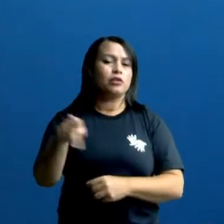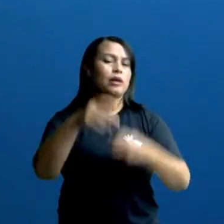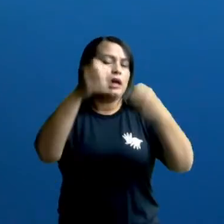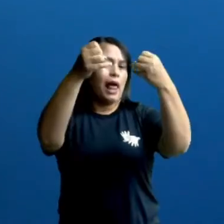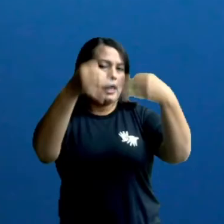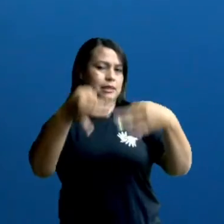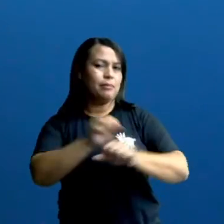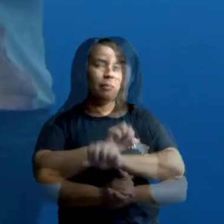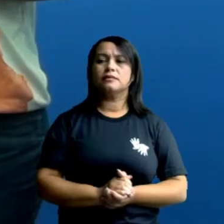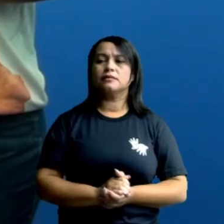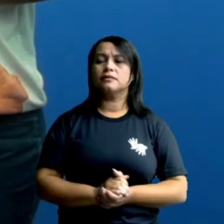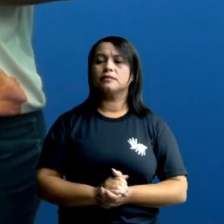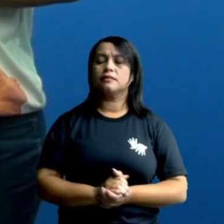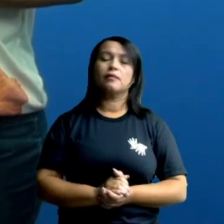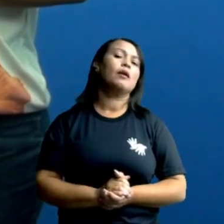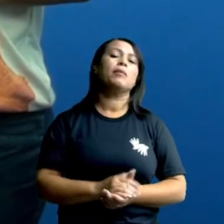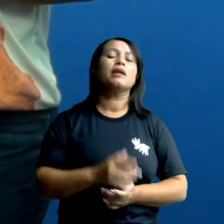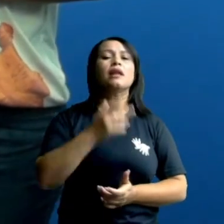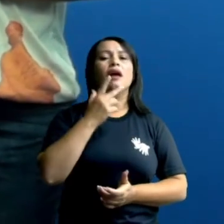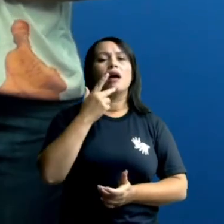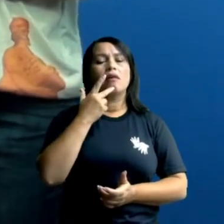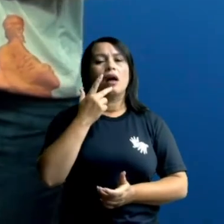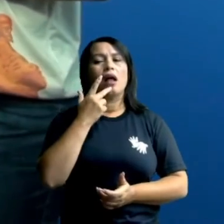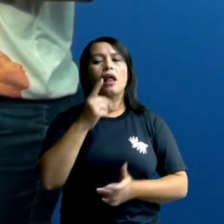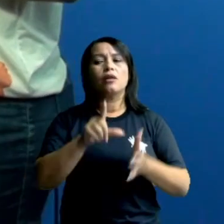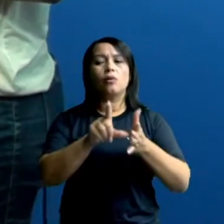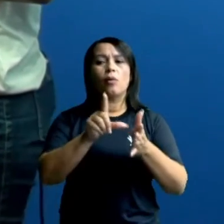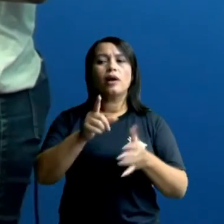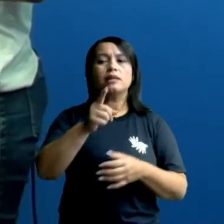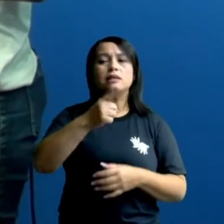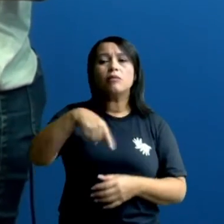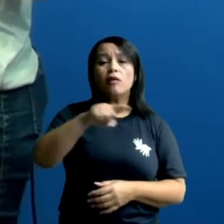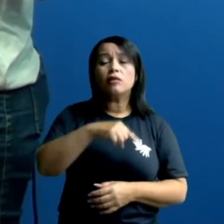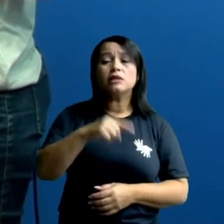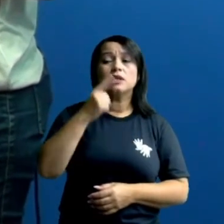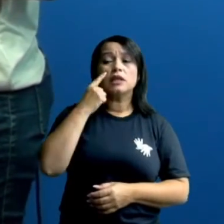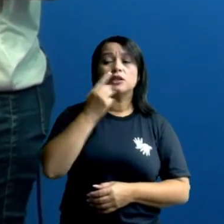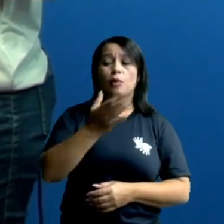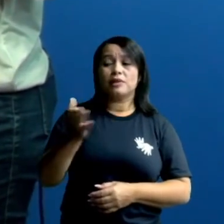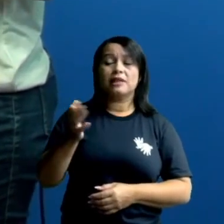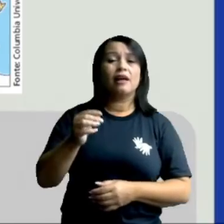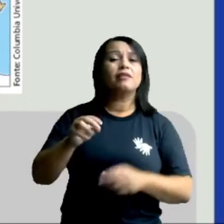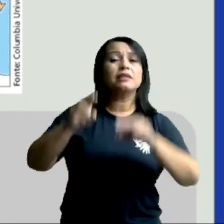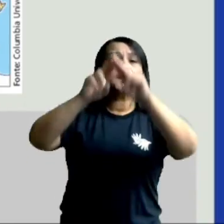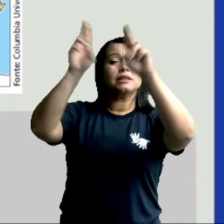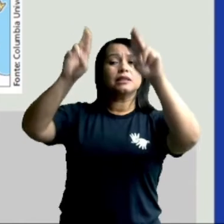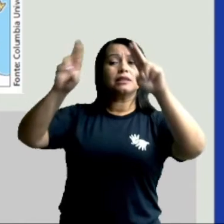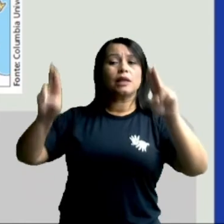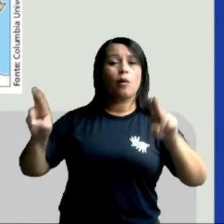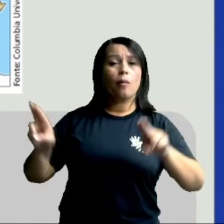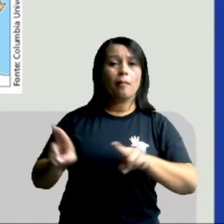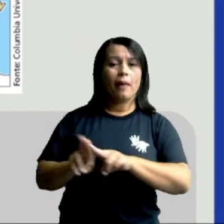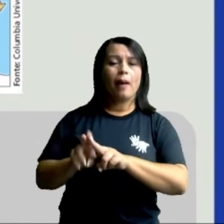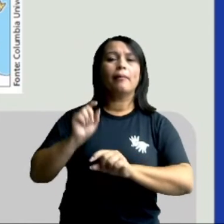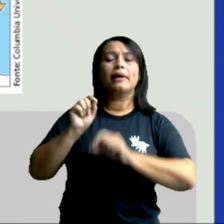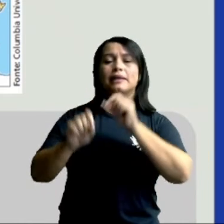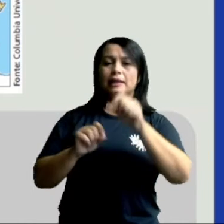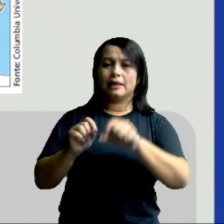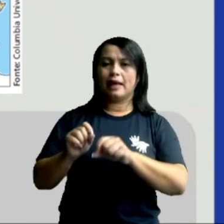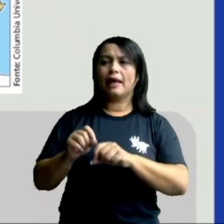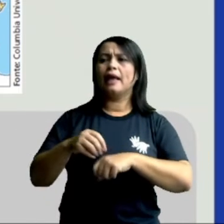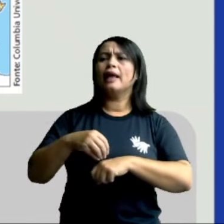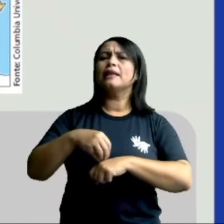esclarece a dúvida de vocês. Como eu havia falado para vocês, ó, esse daí é um mapa de distribuição da população